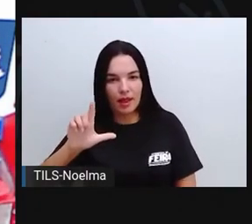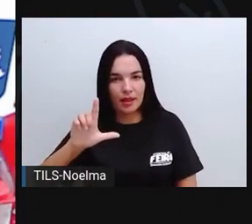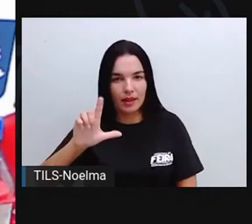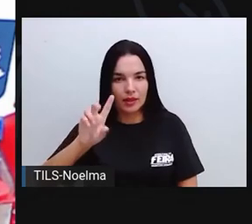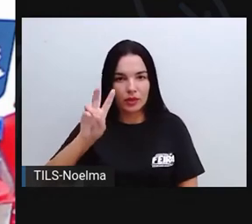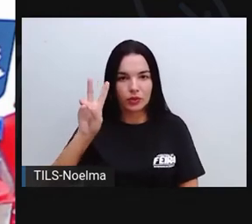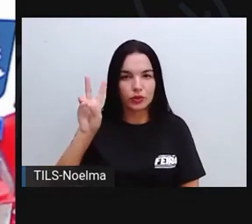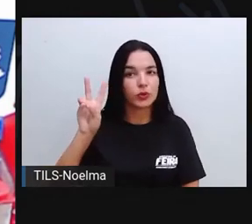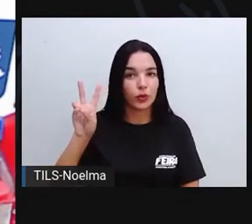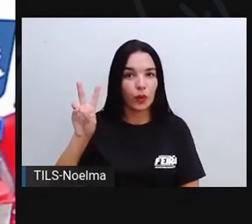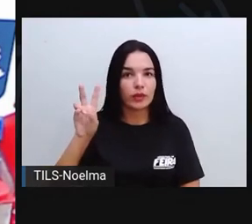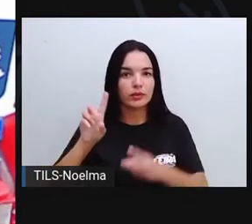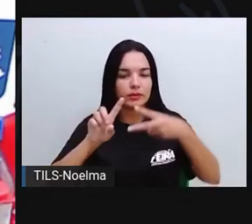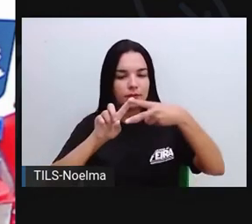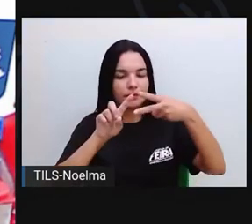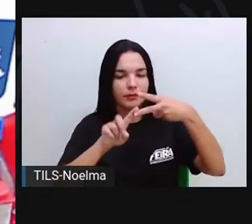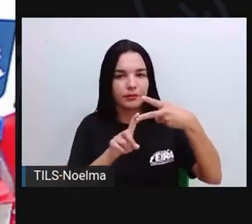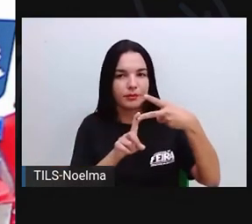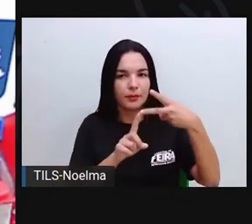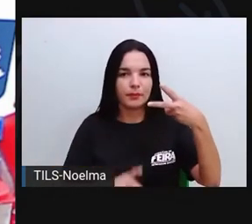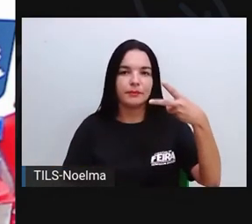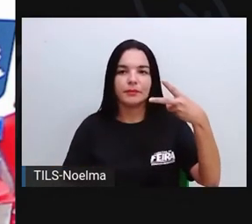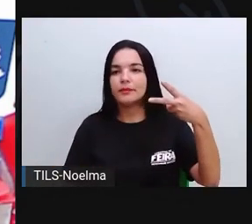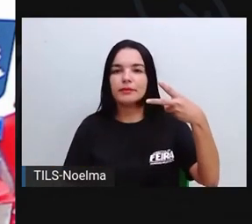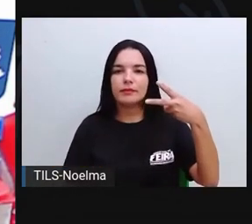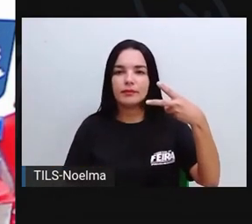Já usamos quantos? 2, né?